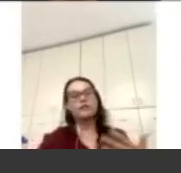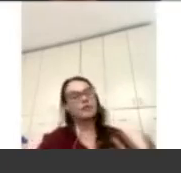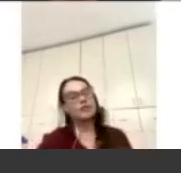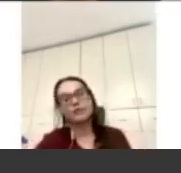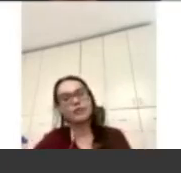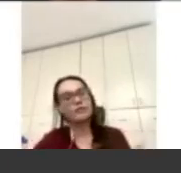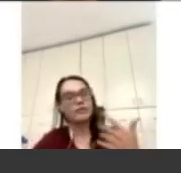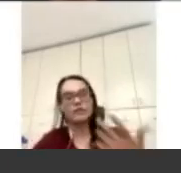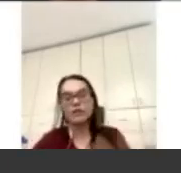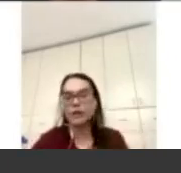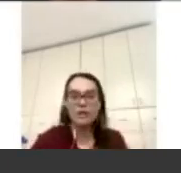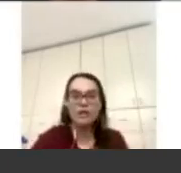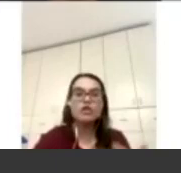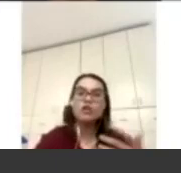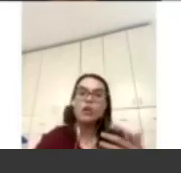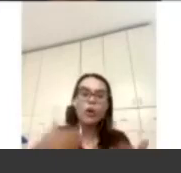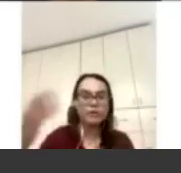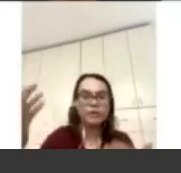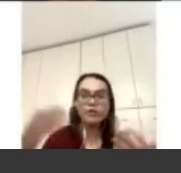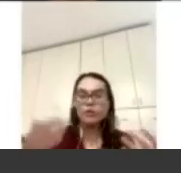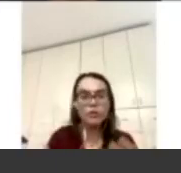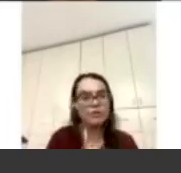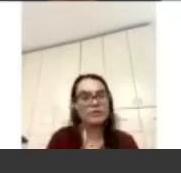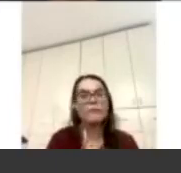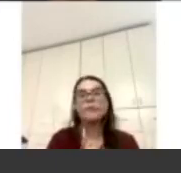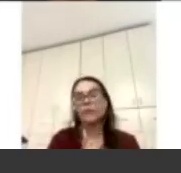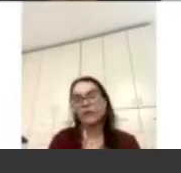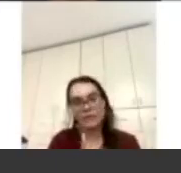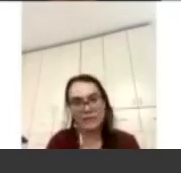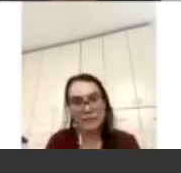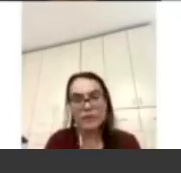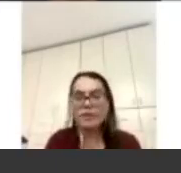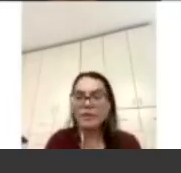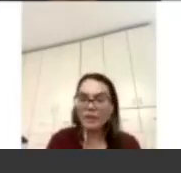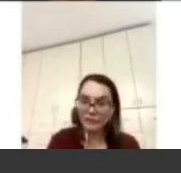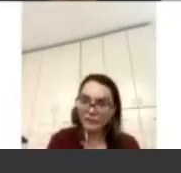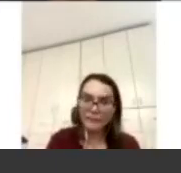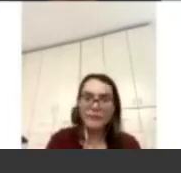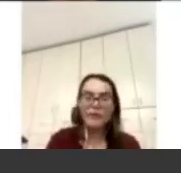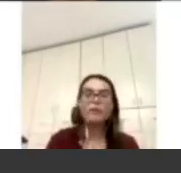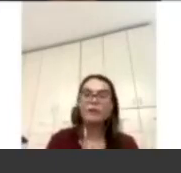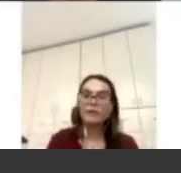fazer o test shifting, o test sharing de outras condutas. Um grande exemplo disso